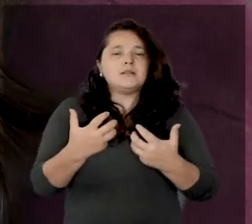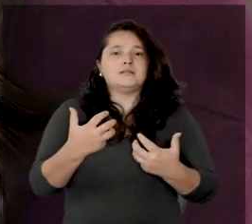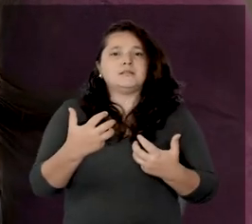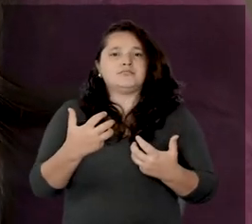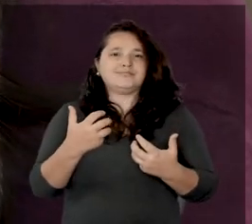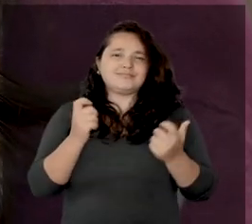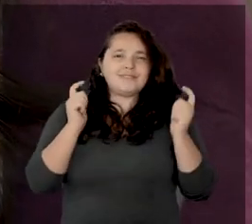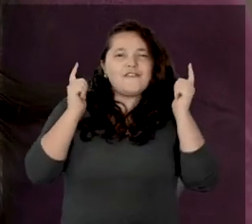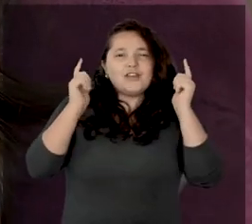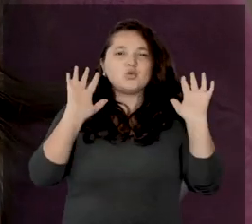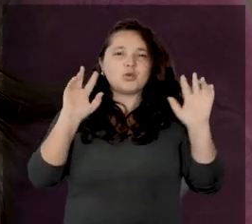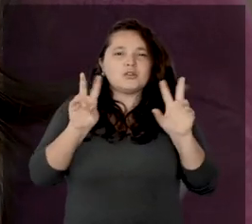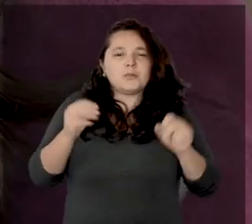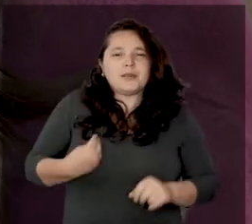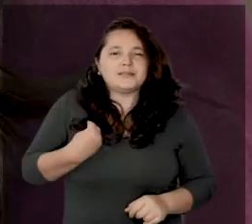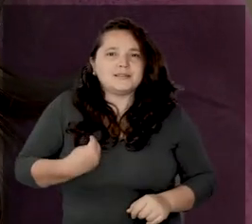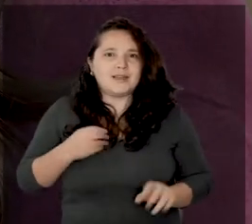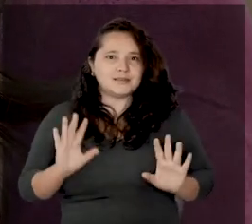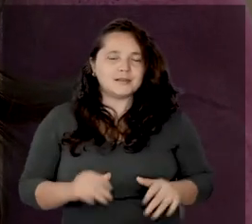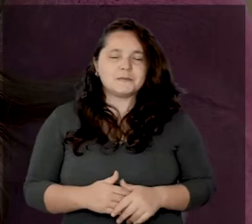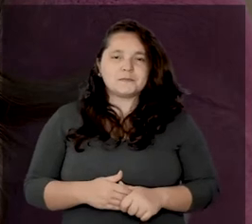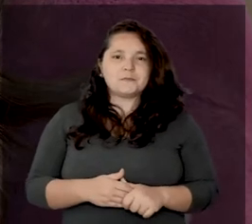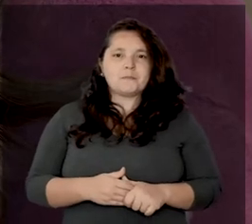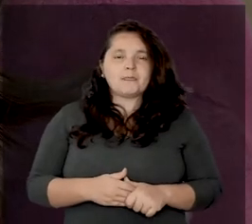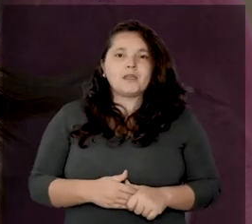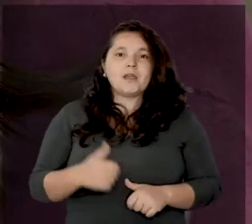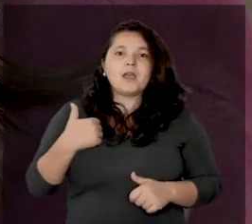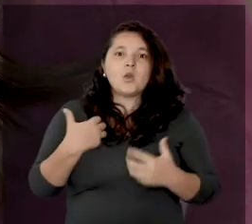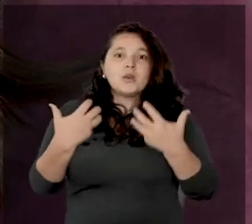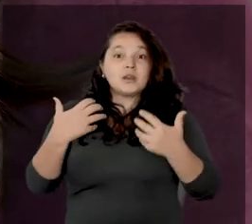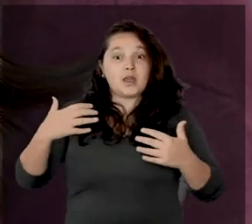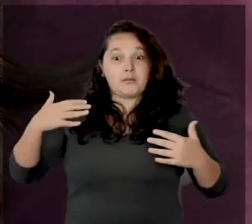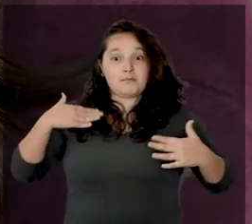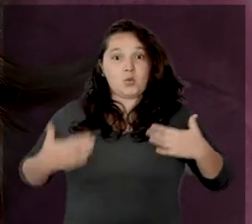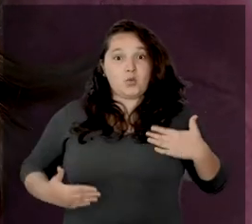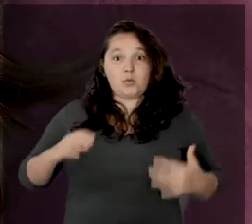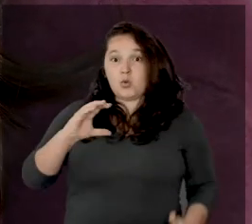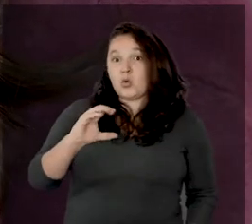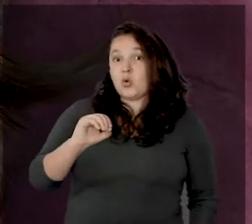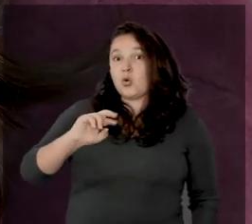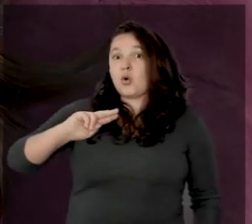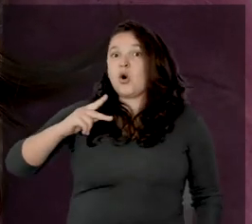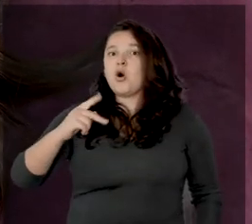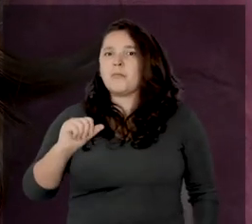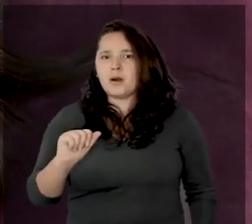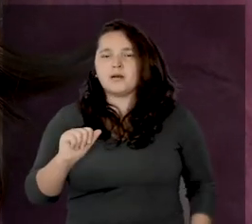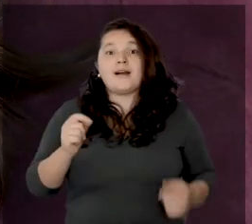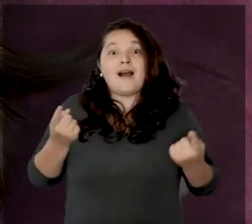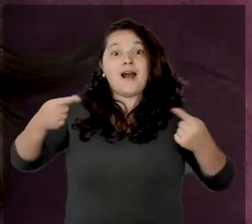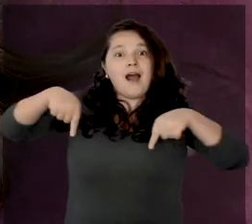ser uma corpo, assim, um corpo aliado nesse processo, né? Você falando